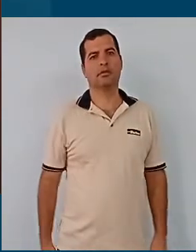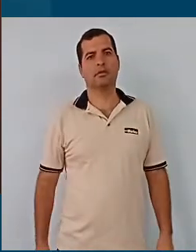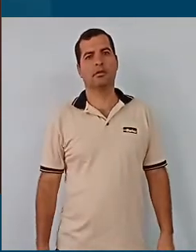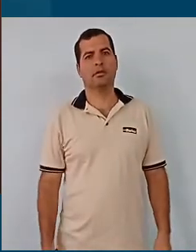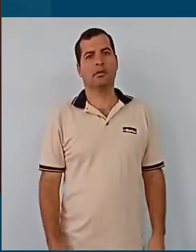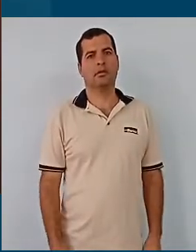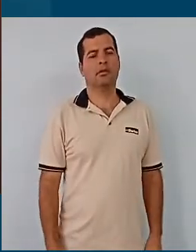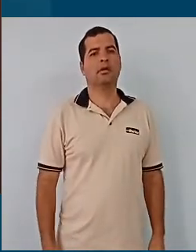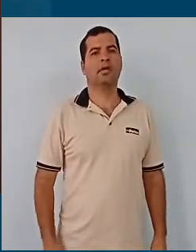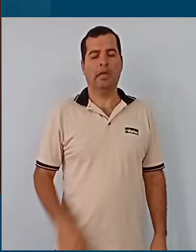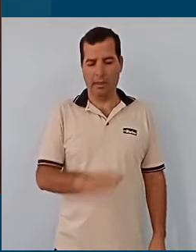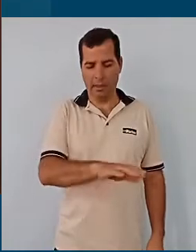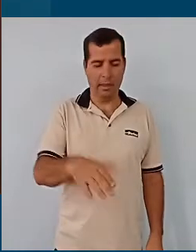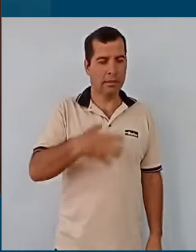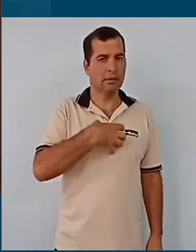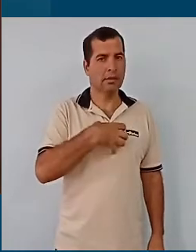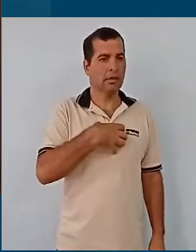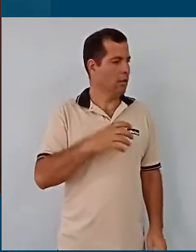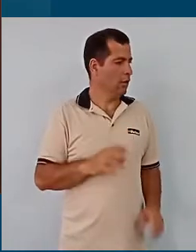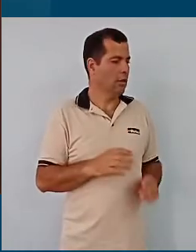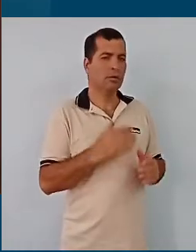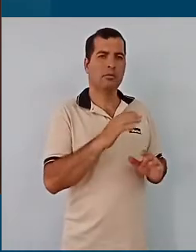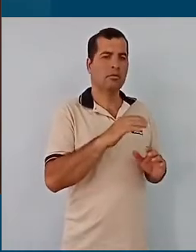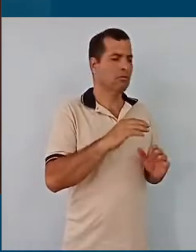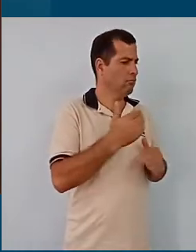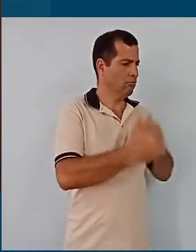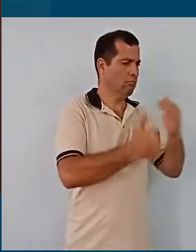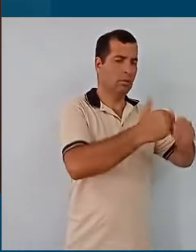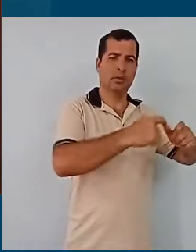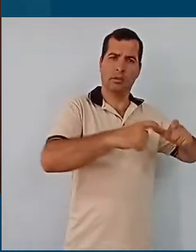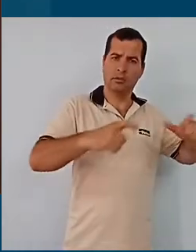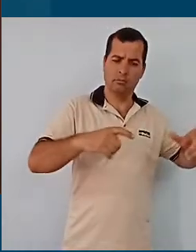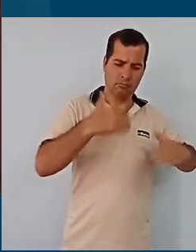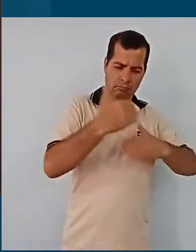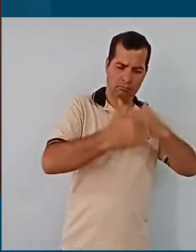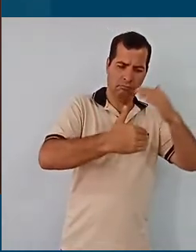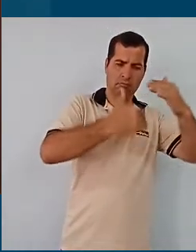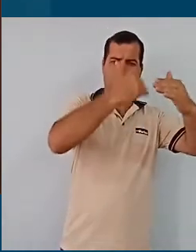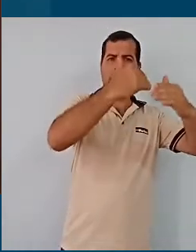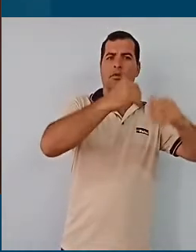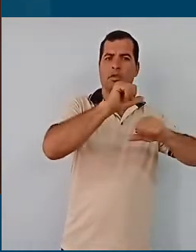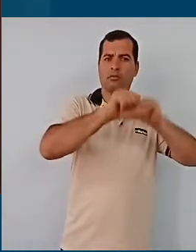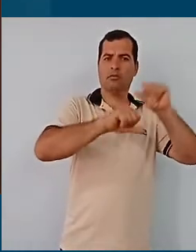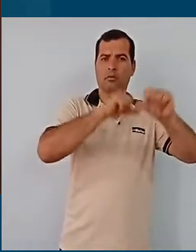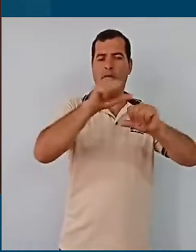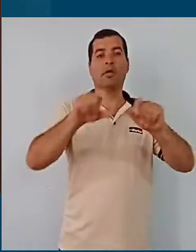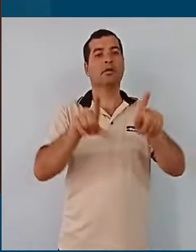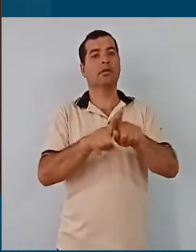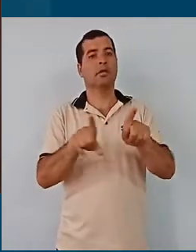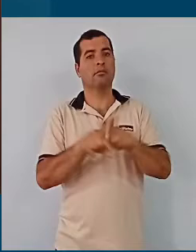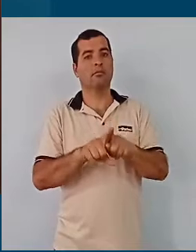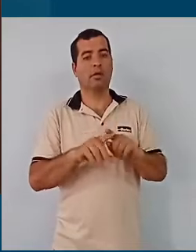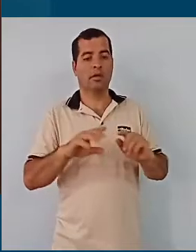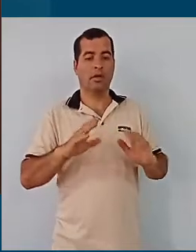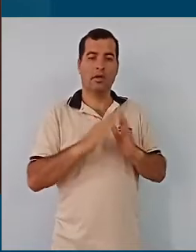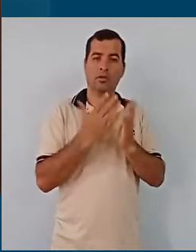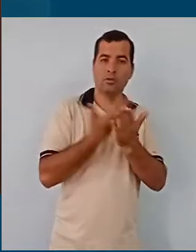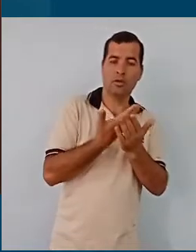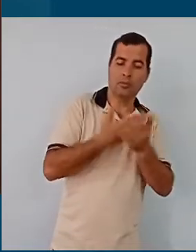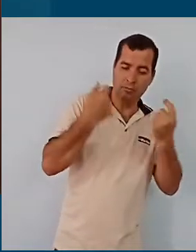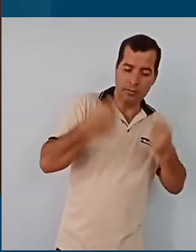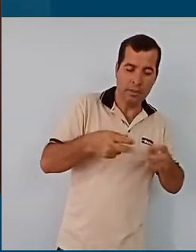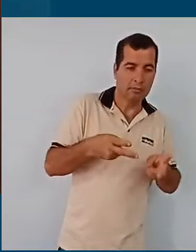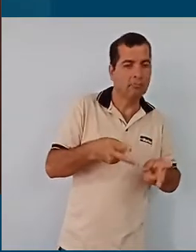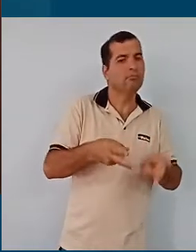que a criança sinta esse espaço para ela crescer, para ela se transformar, mas que a escola precisa ser muito acolhedora. Agora, um